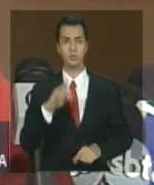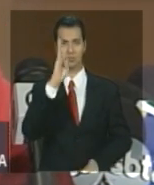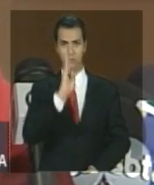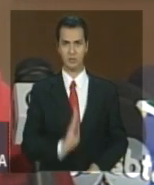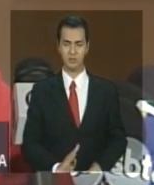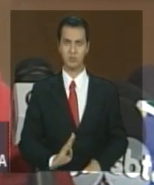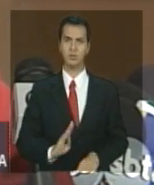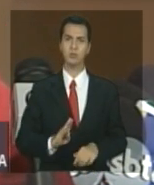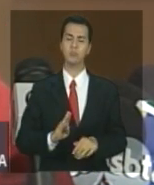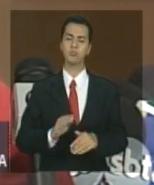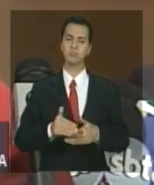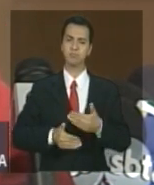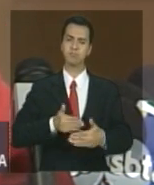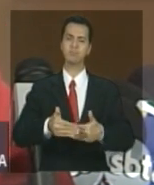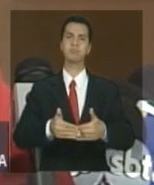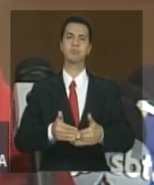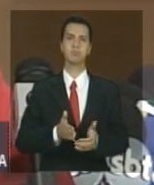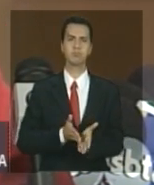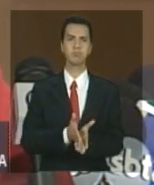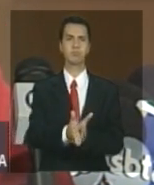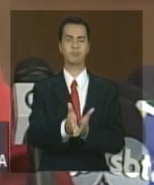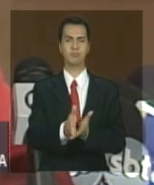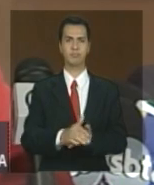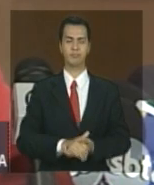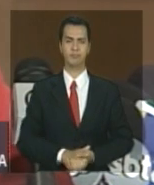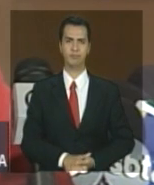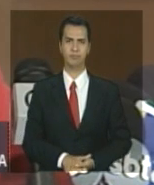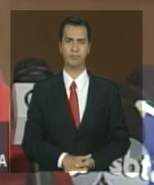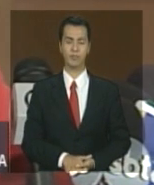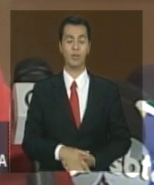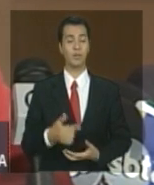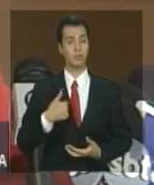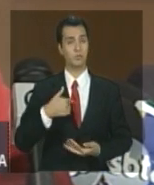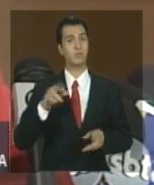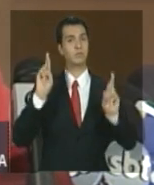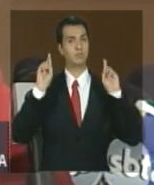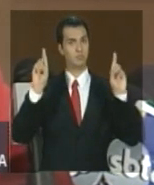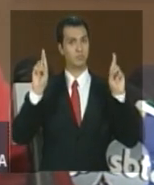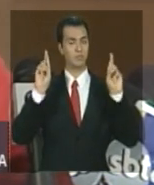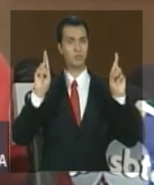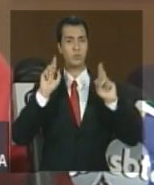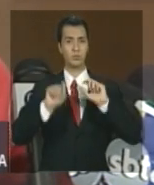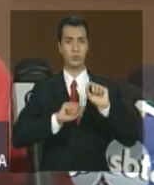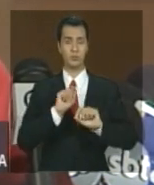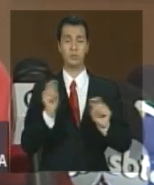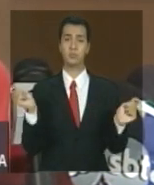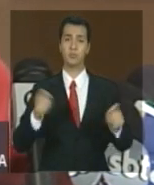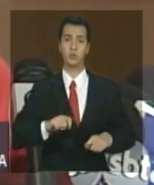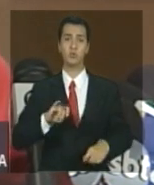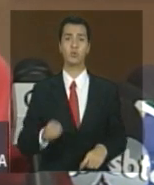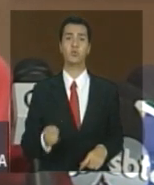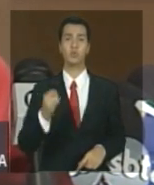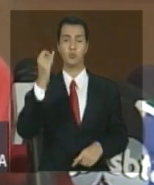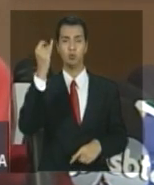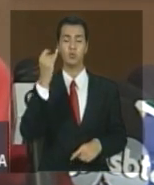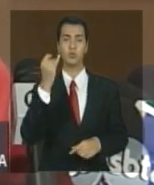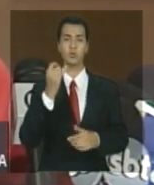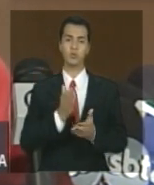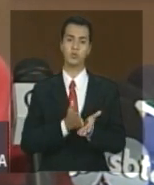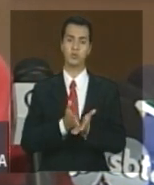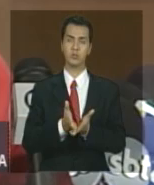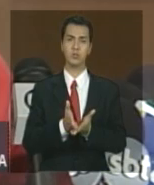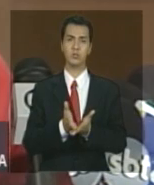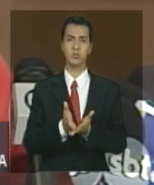Brasil. Eu espero que haja um processo de convergência dos juros para as